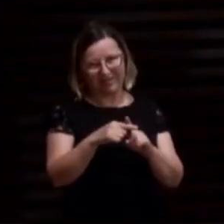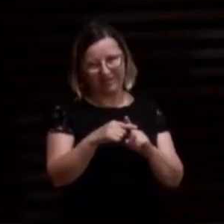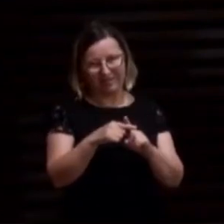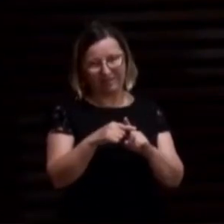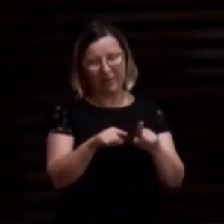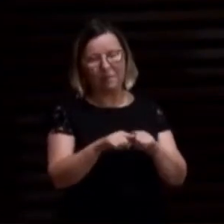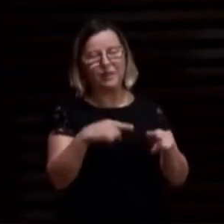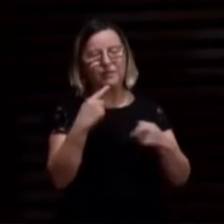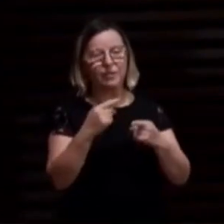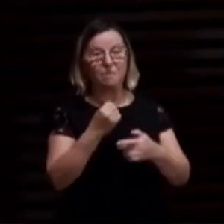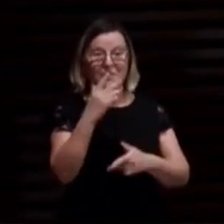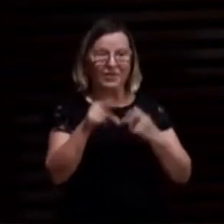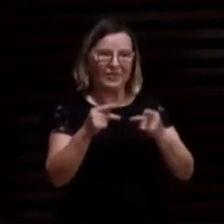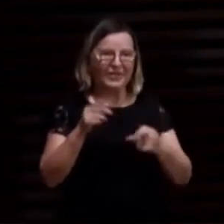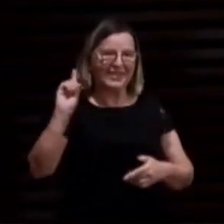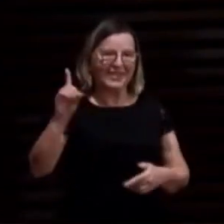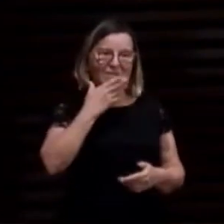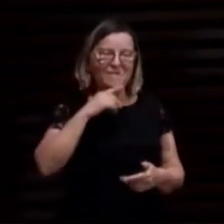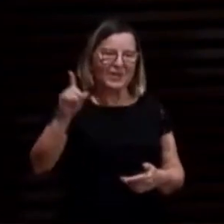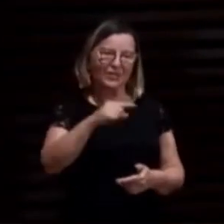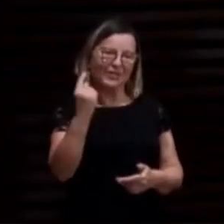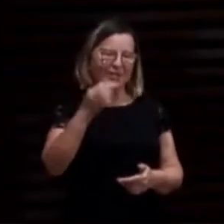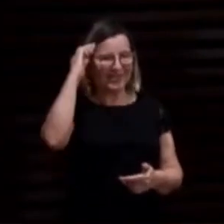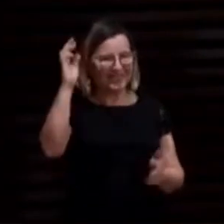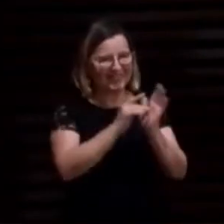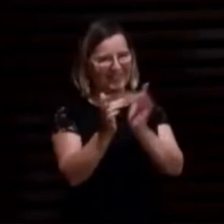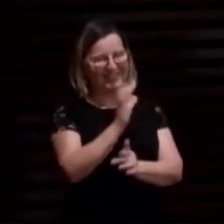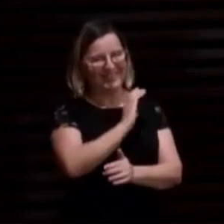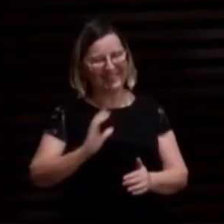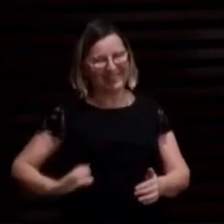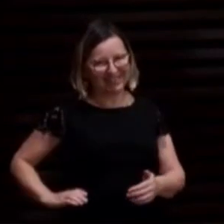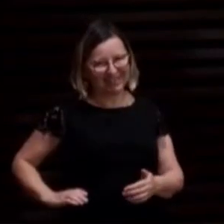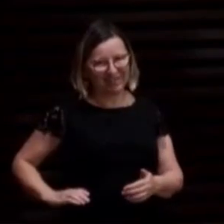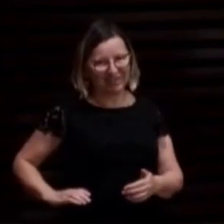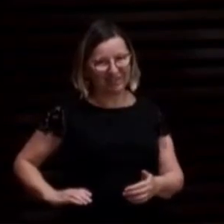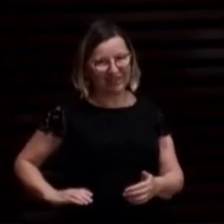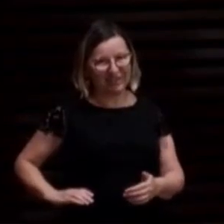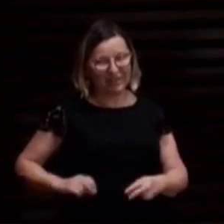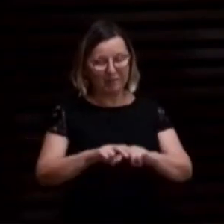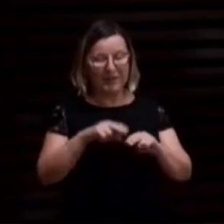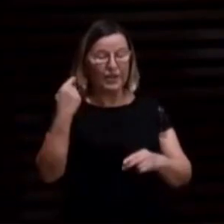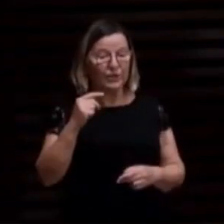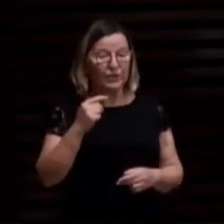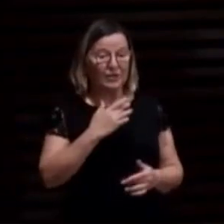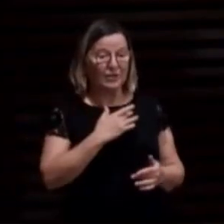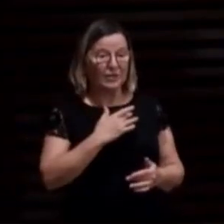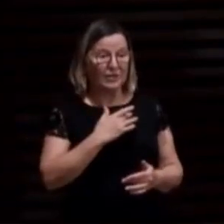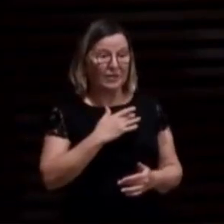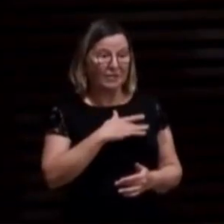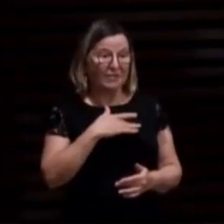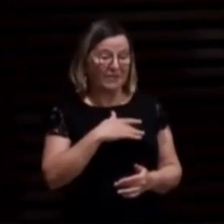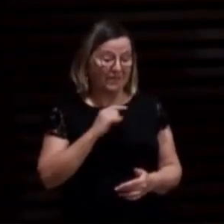Mas ele diz: bendito Deus e Pai de nosso Senhor Jesus Cristo, que segundo a sua muita